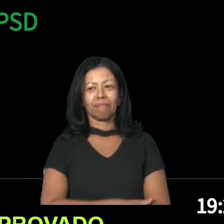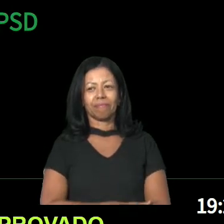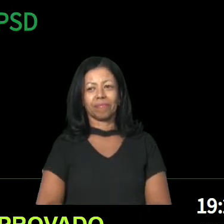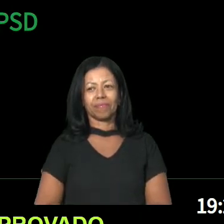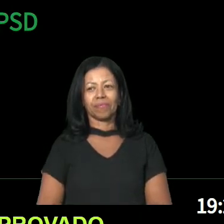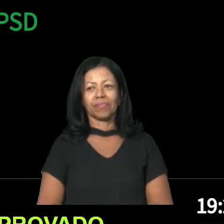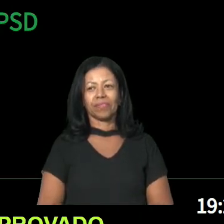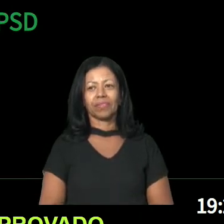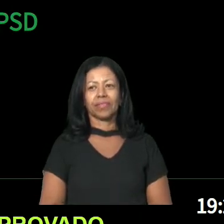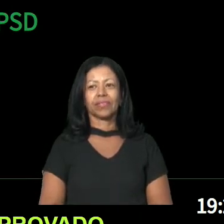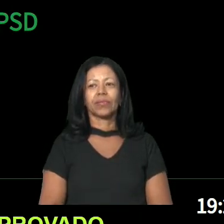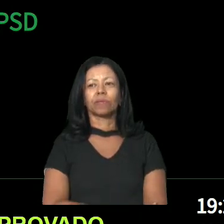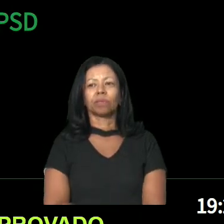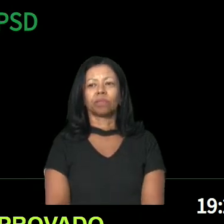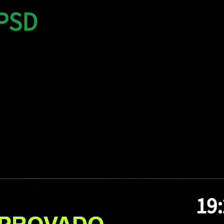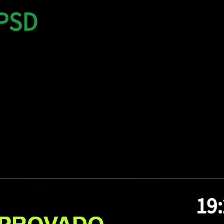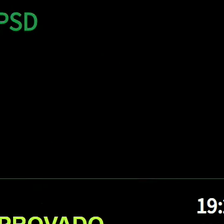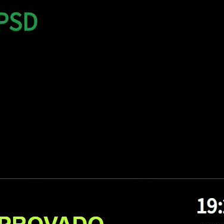Bom.